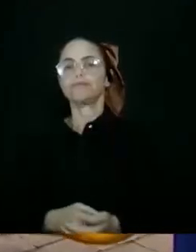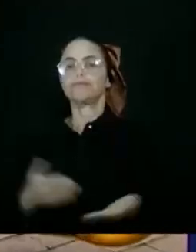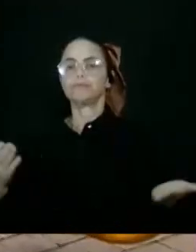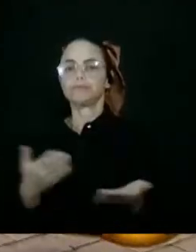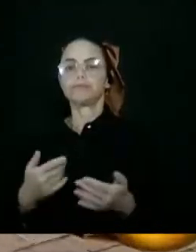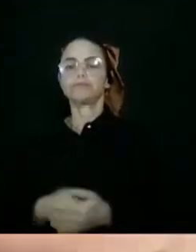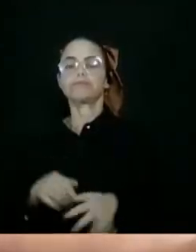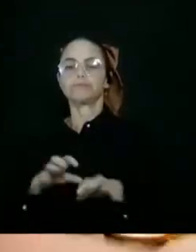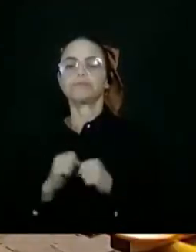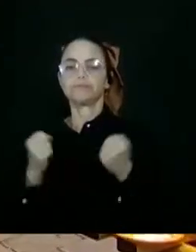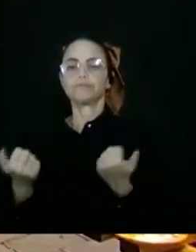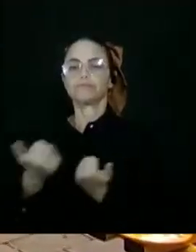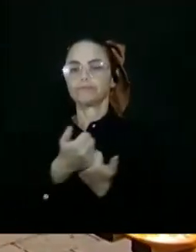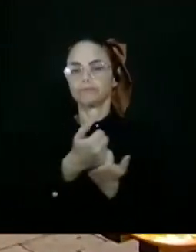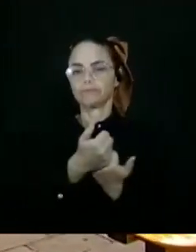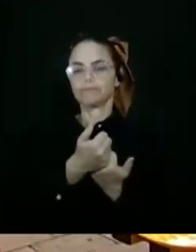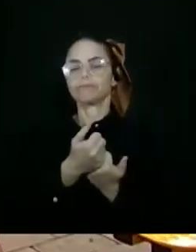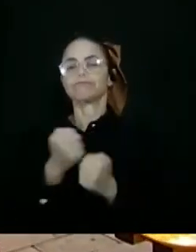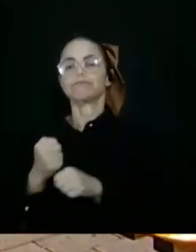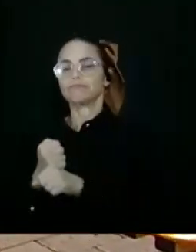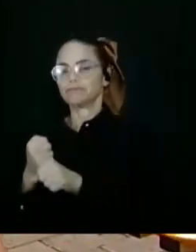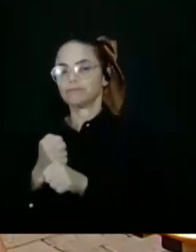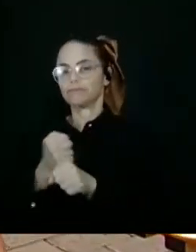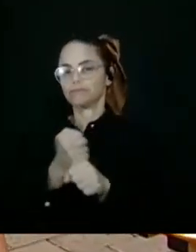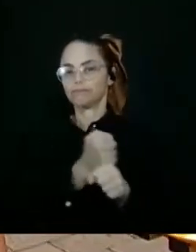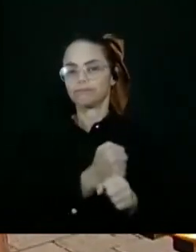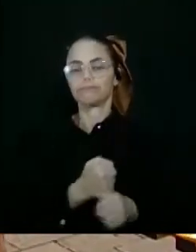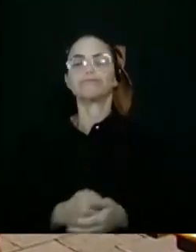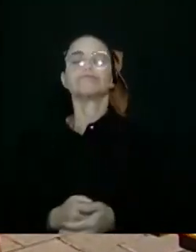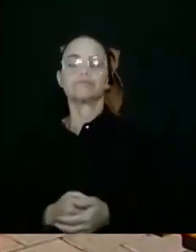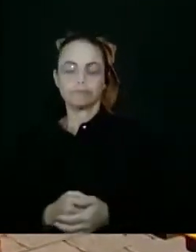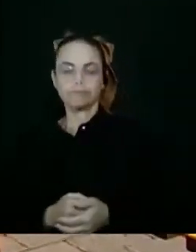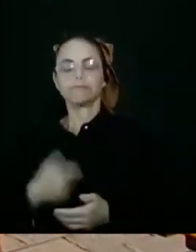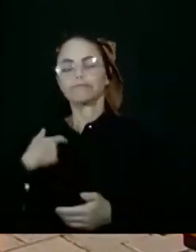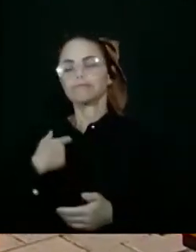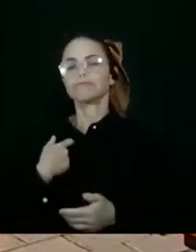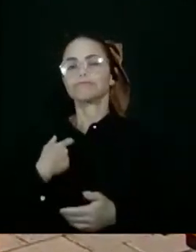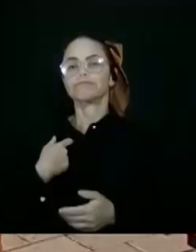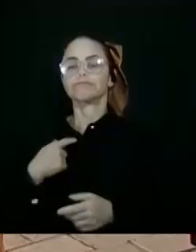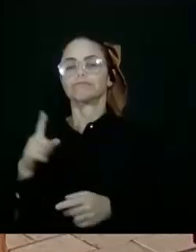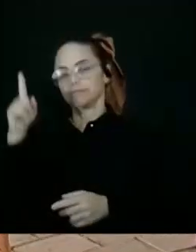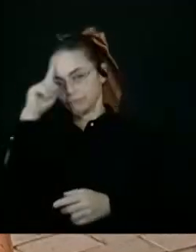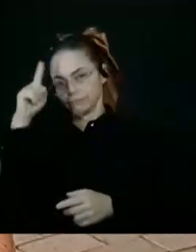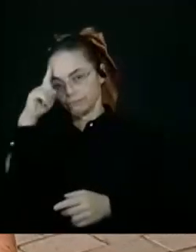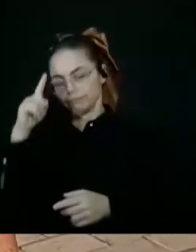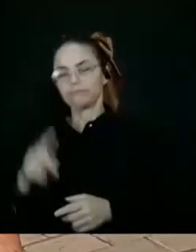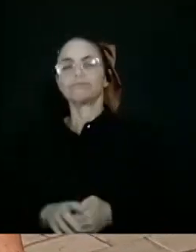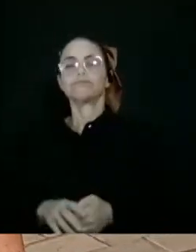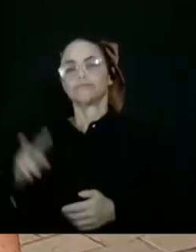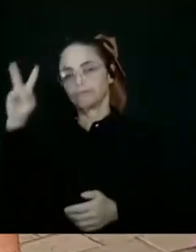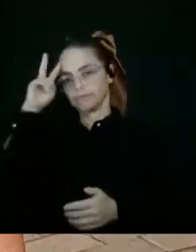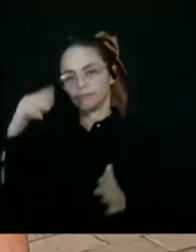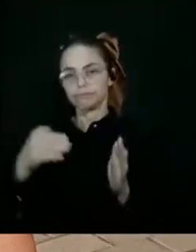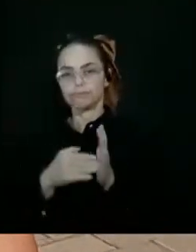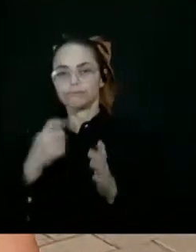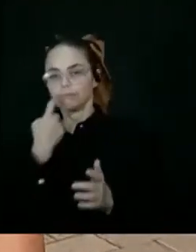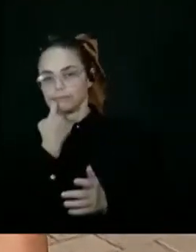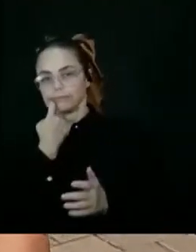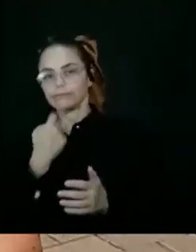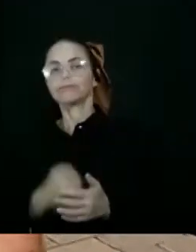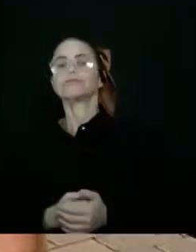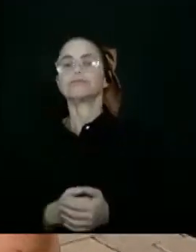assumiu já há alguns anos e a gente vem todos os dias, de segunda a sexta,